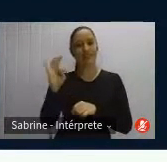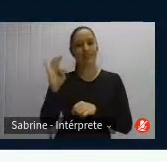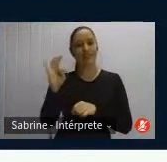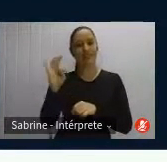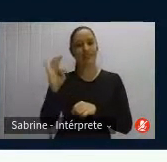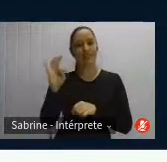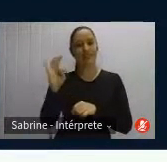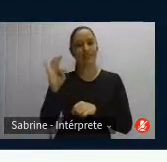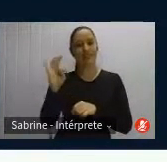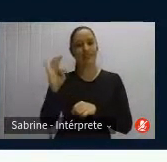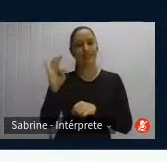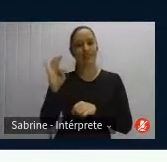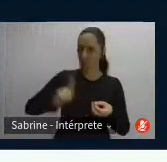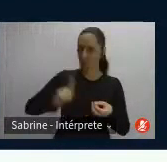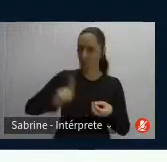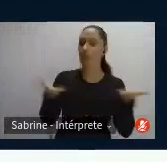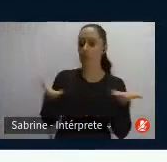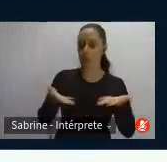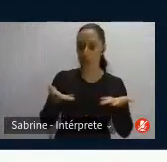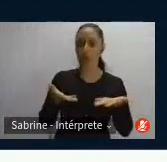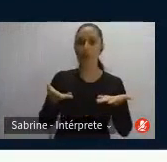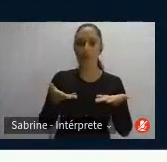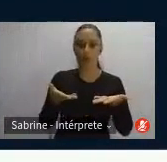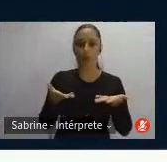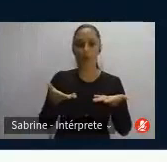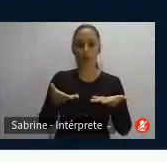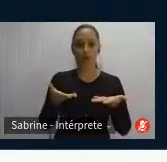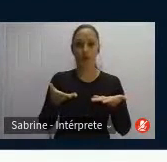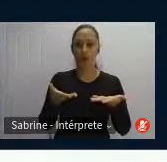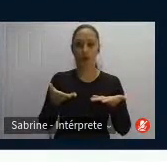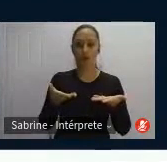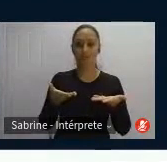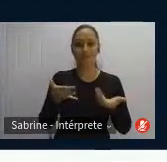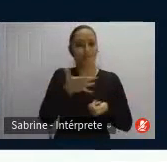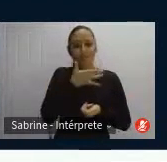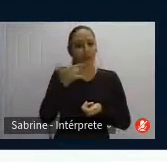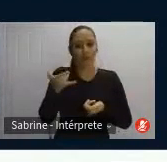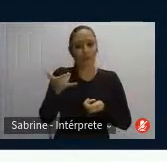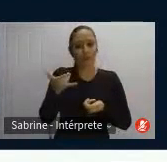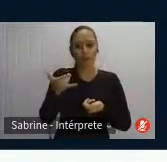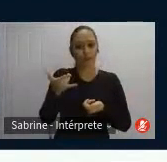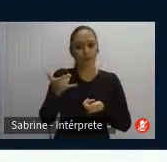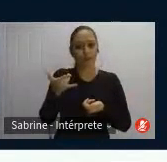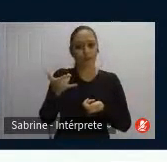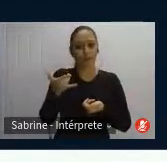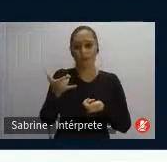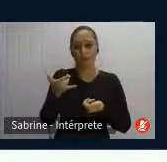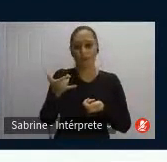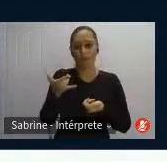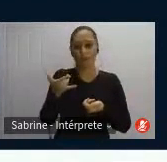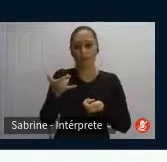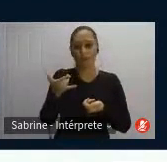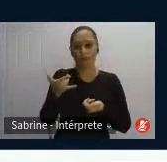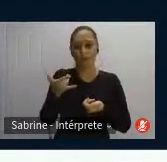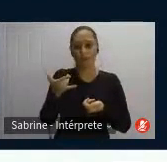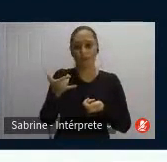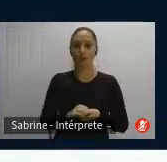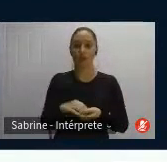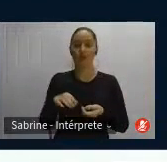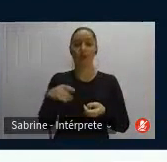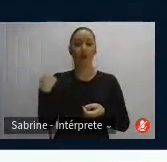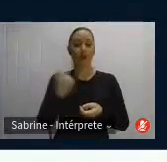atual, né, que não está sendo nada fácil, né, para também poder vencer essa pandemia, né,